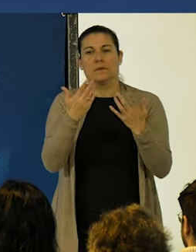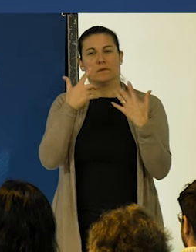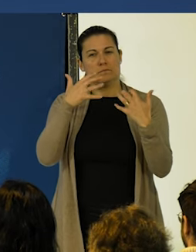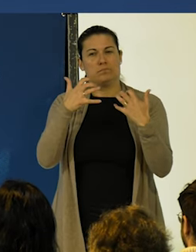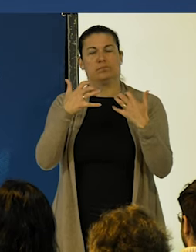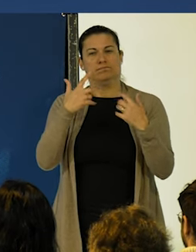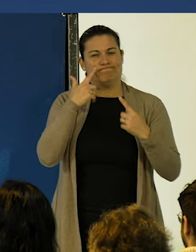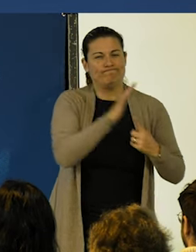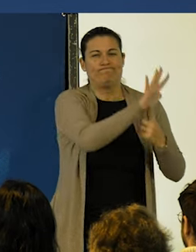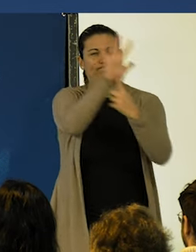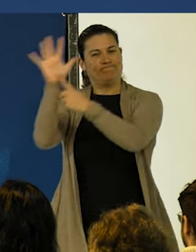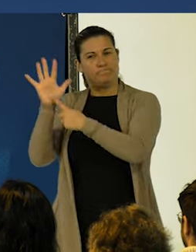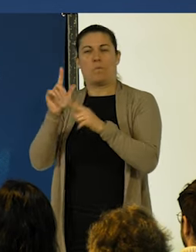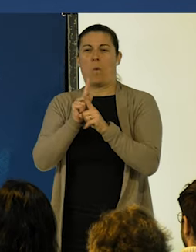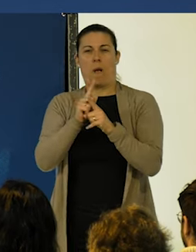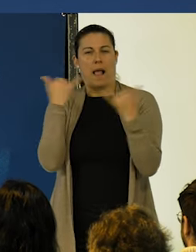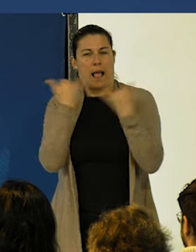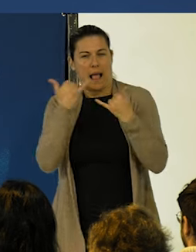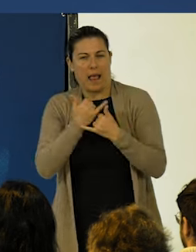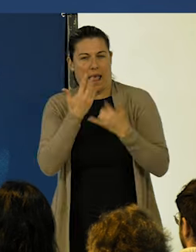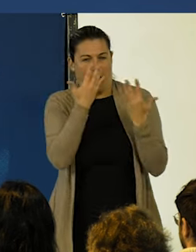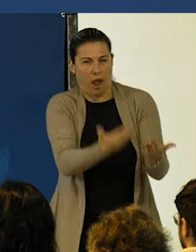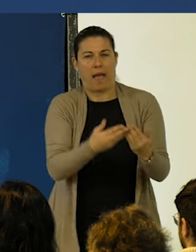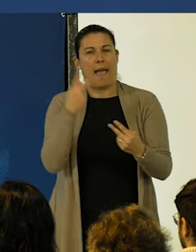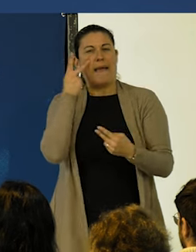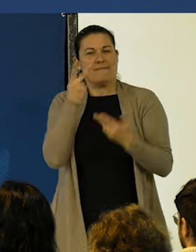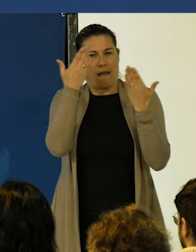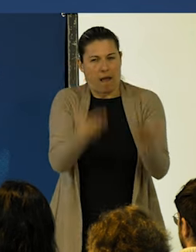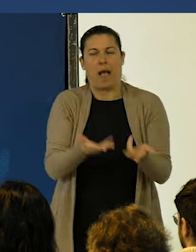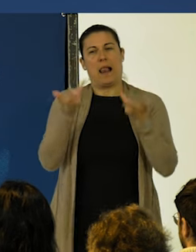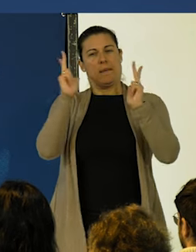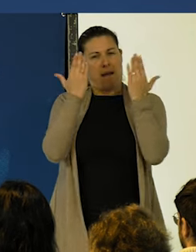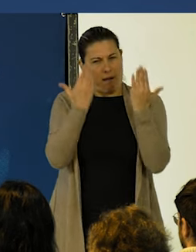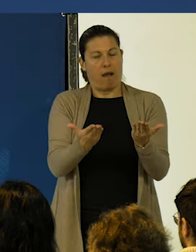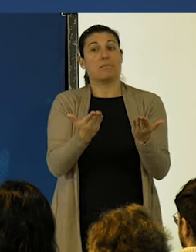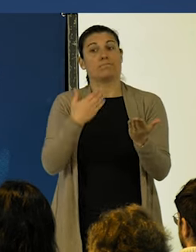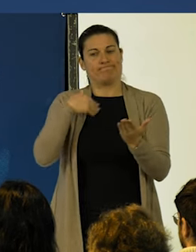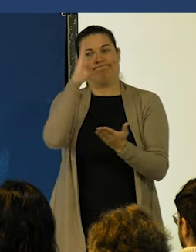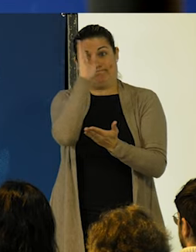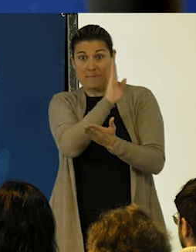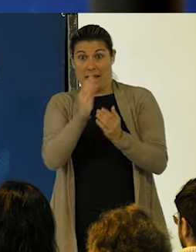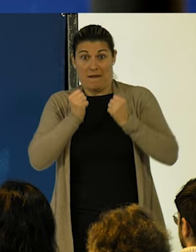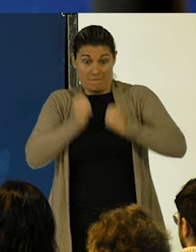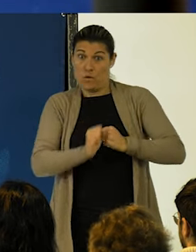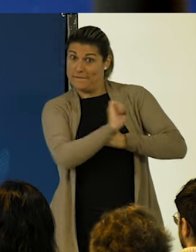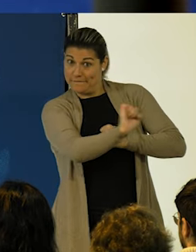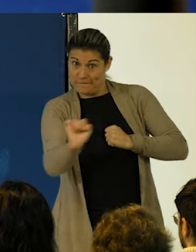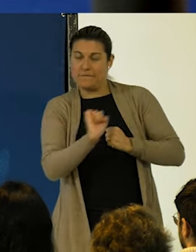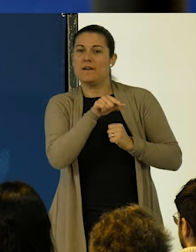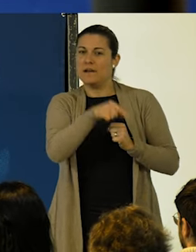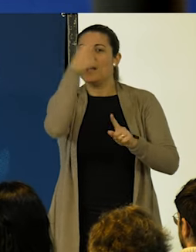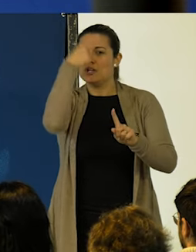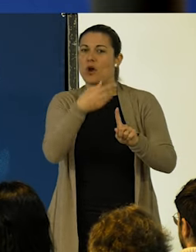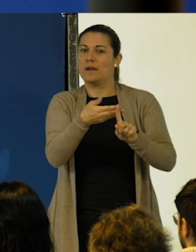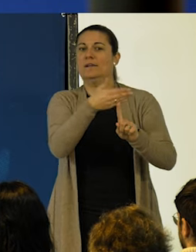maiores demonstrações de alegria, de vida, de liberdade, sabemos que essa força tem uma longa